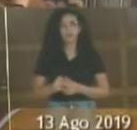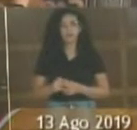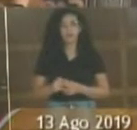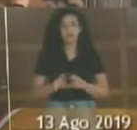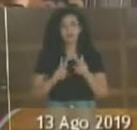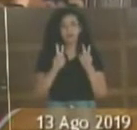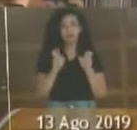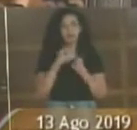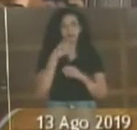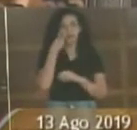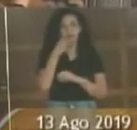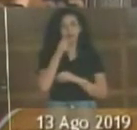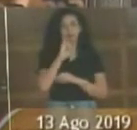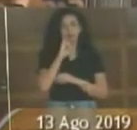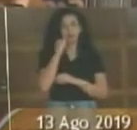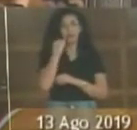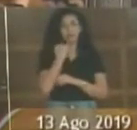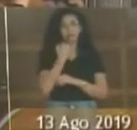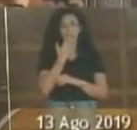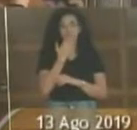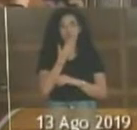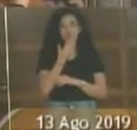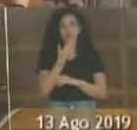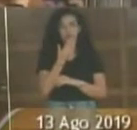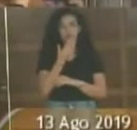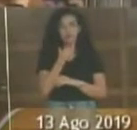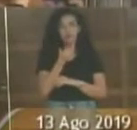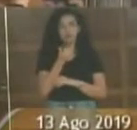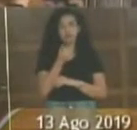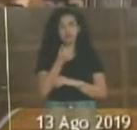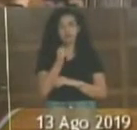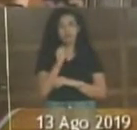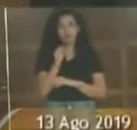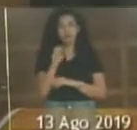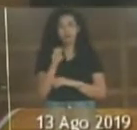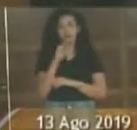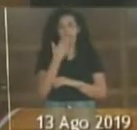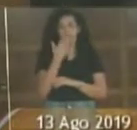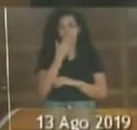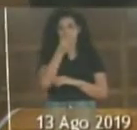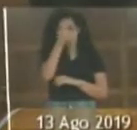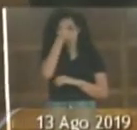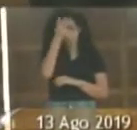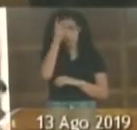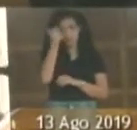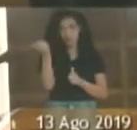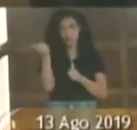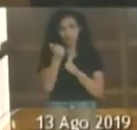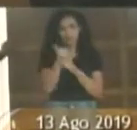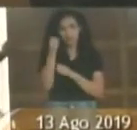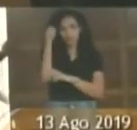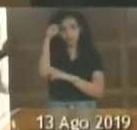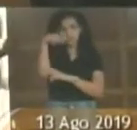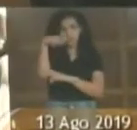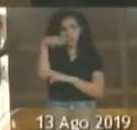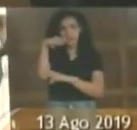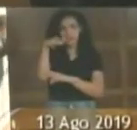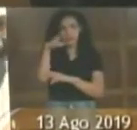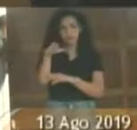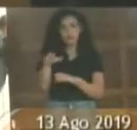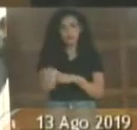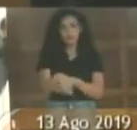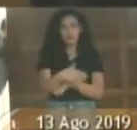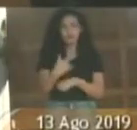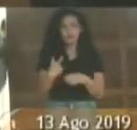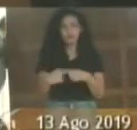Matérias da vereadora Jane Roseli Veiga. Indicação 1685, indicando ao prefeito municipal a substituição das lâmpadas de mercúrio por lâmpada